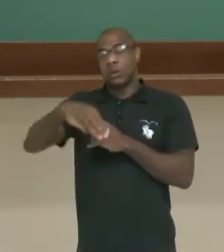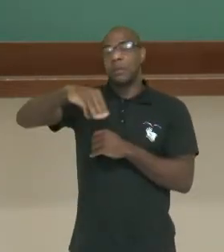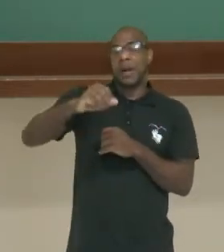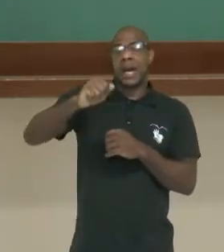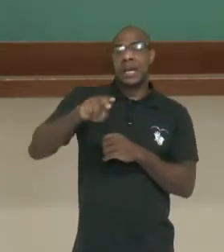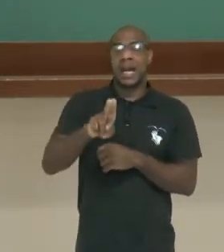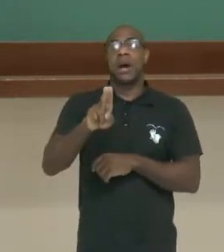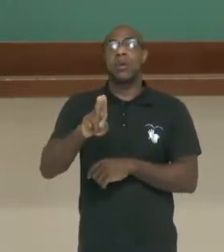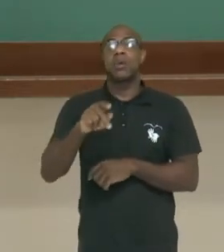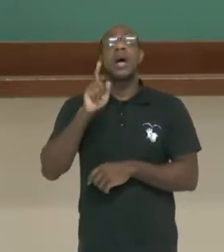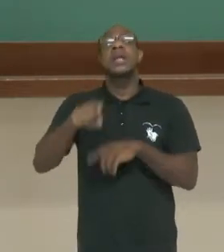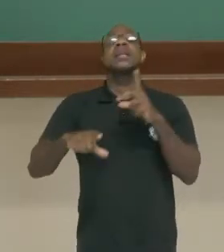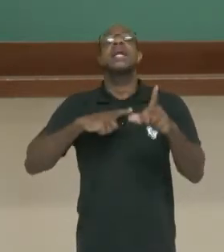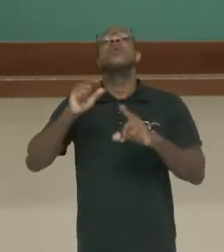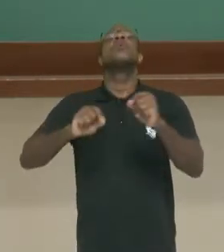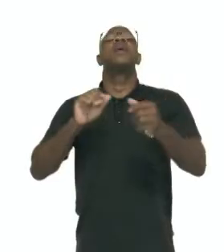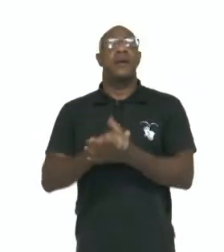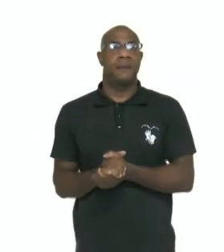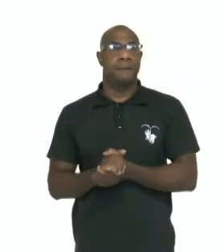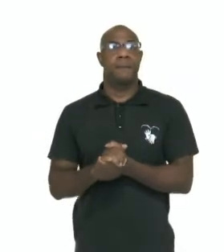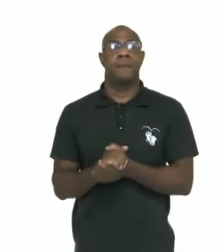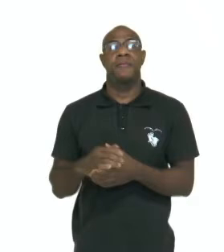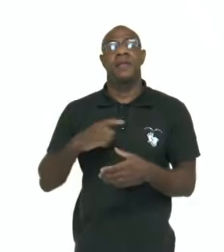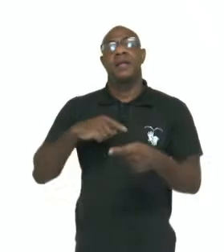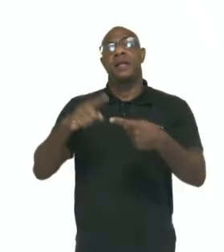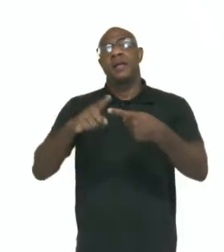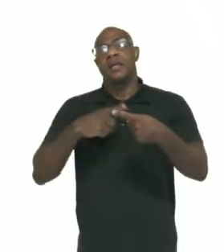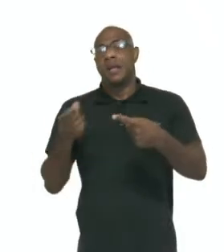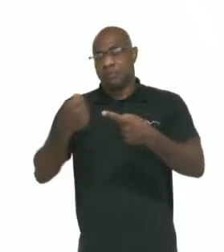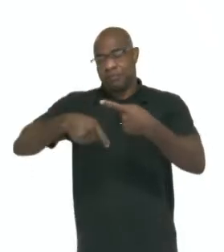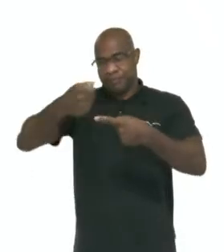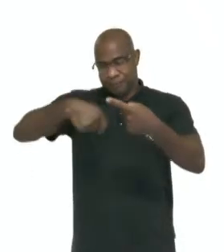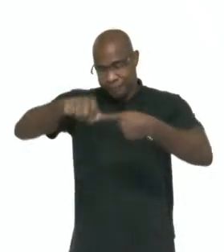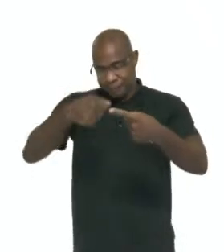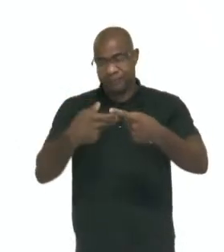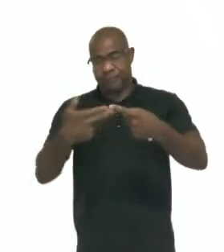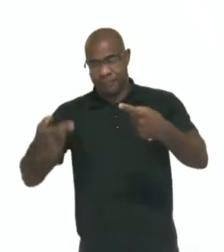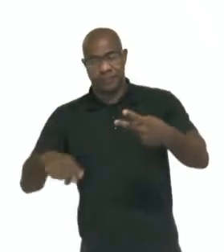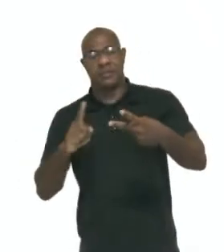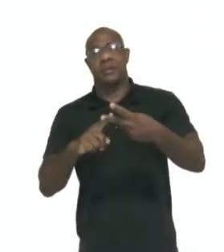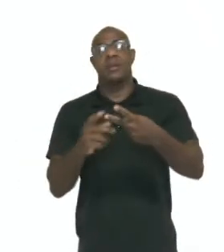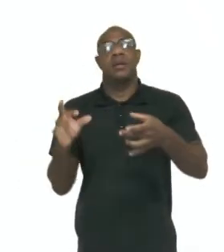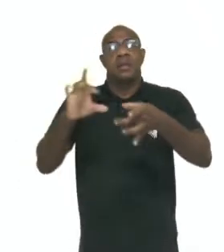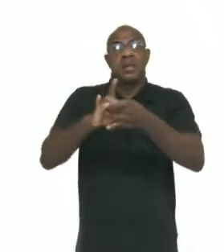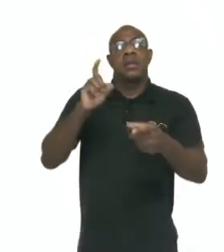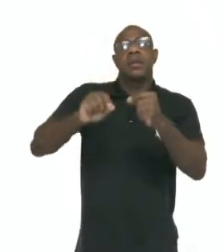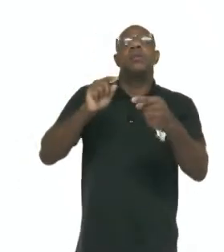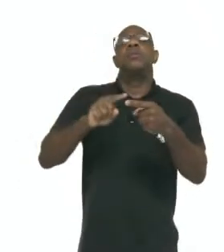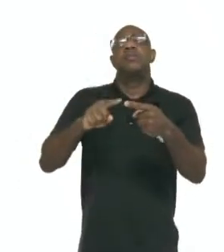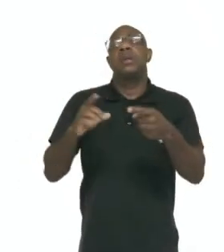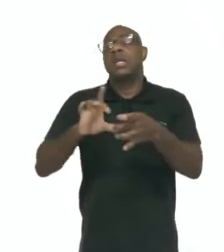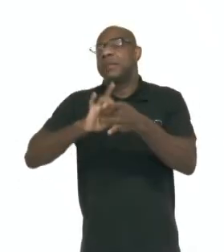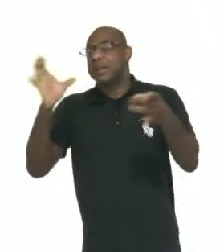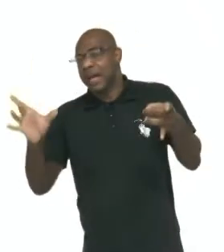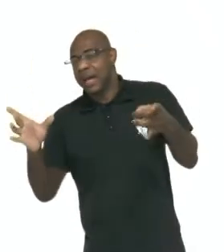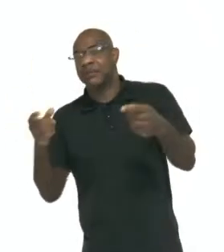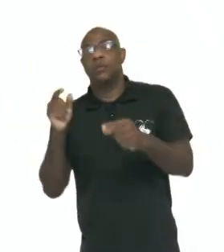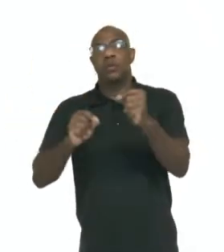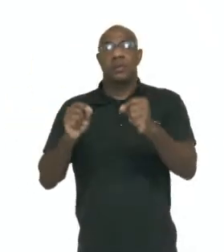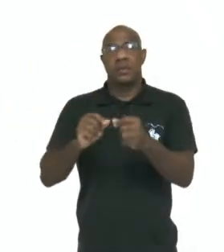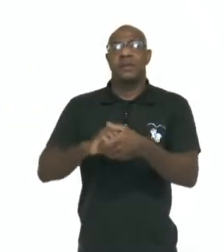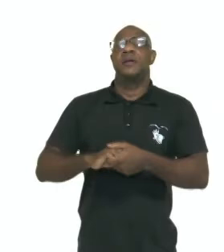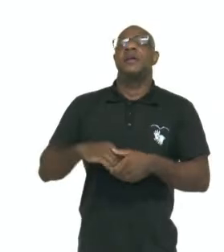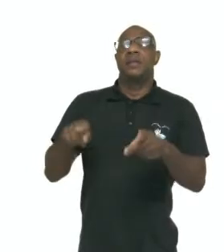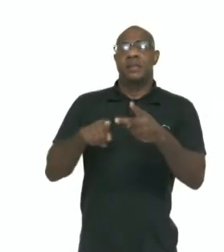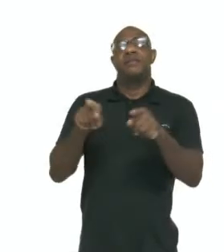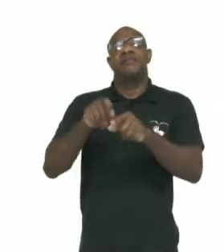interessante destacarmos, nós podemos falar sobre a situação da economia de mercado, vinculado principalmente à liberdade da área ao redor,